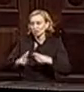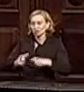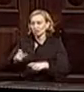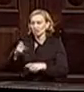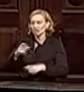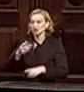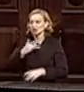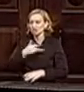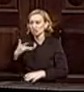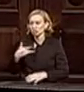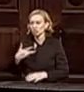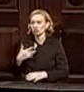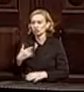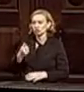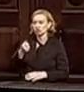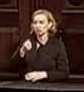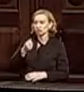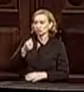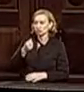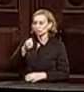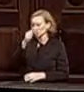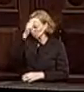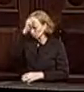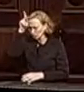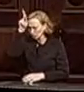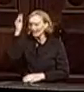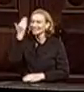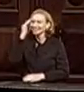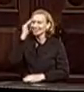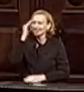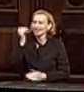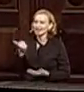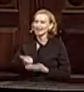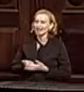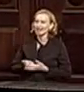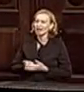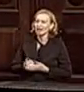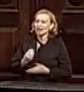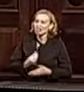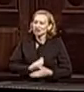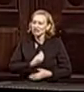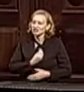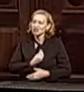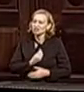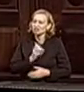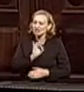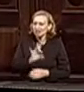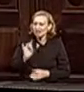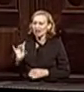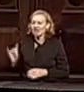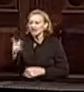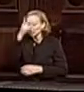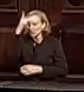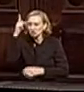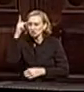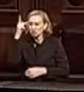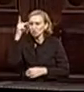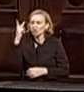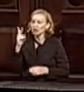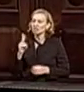e entender que o sacrifício das pessoas que procuram o serviço público chegou a